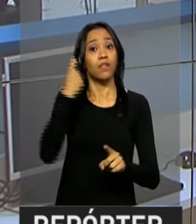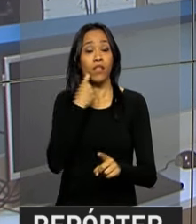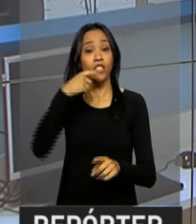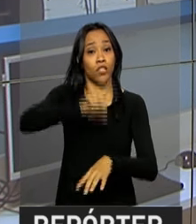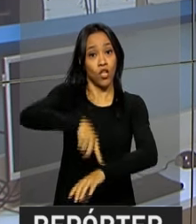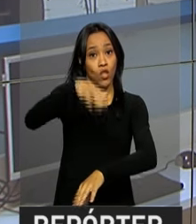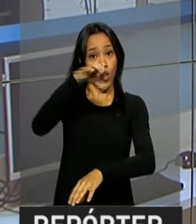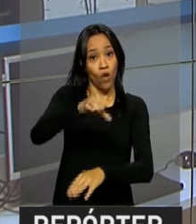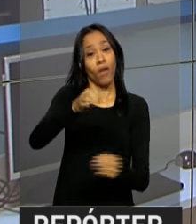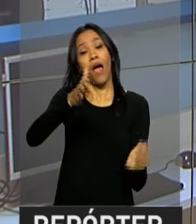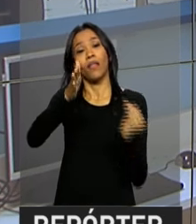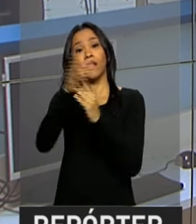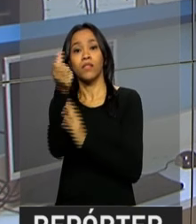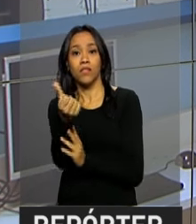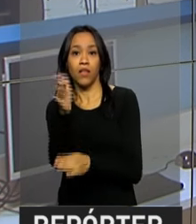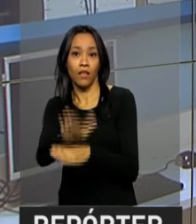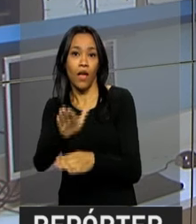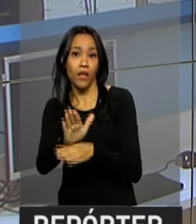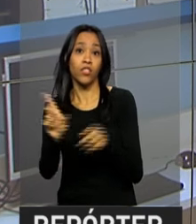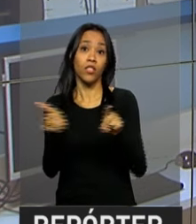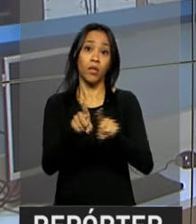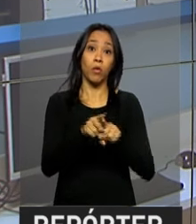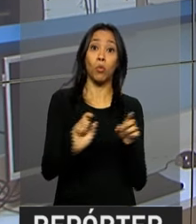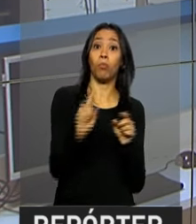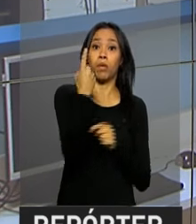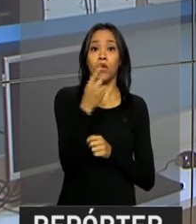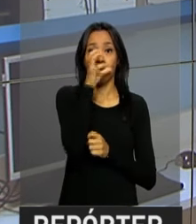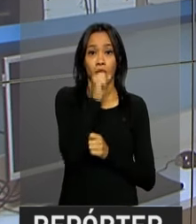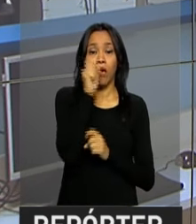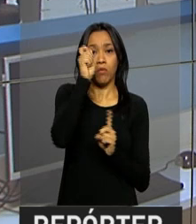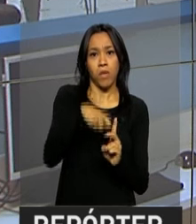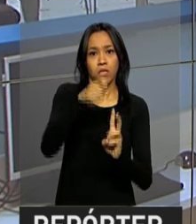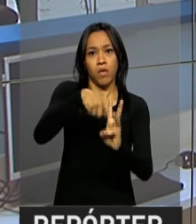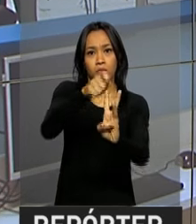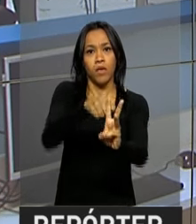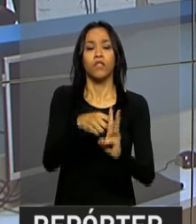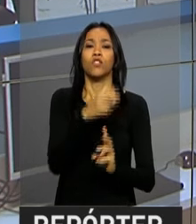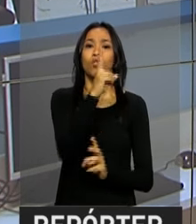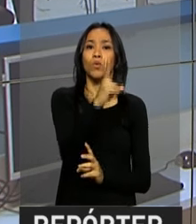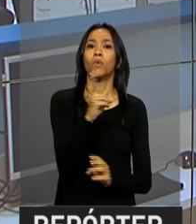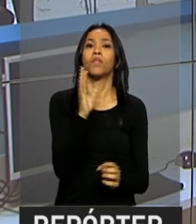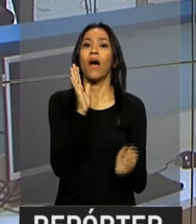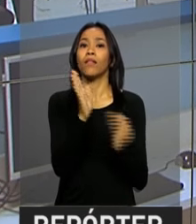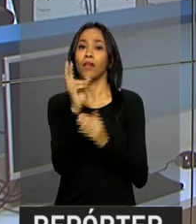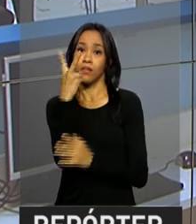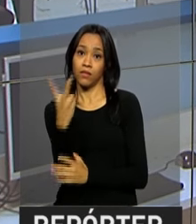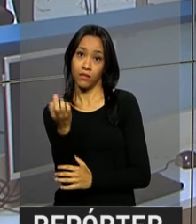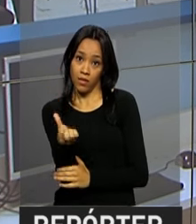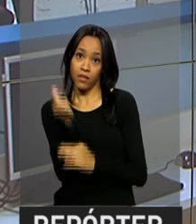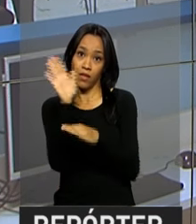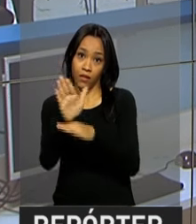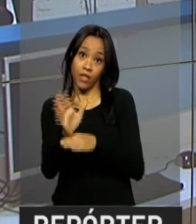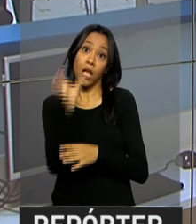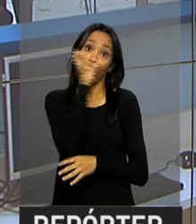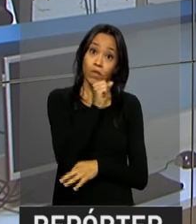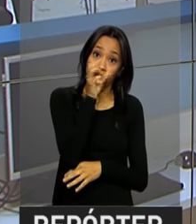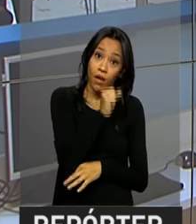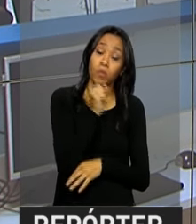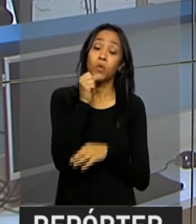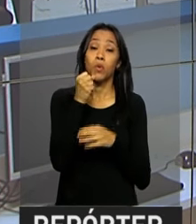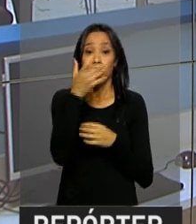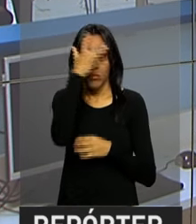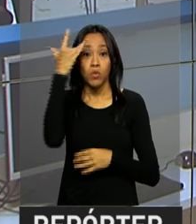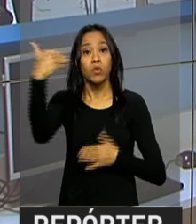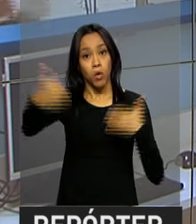manhã às 6 da tarde e no primeiro sábado de todo o mês de 2 às 6 da tarde aos sábados o público também